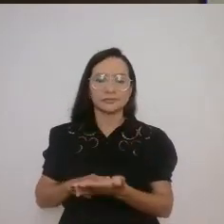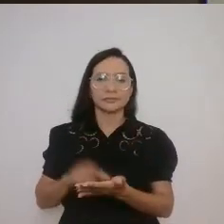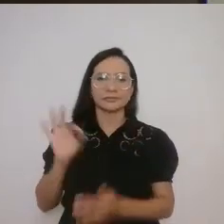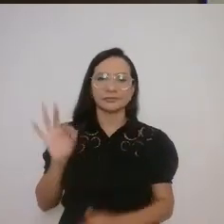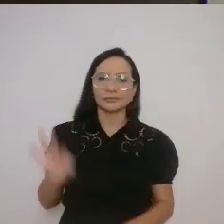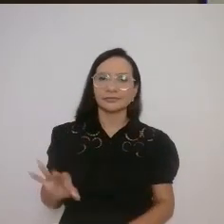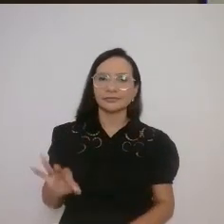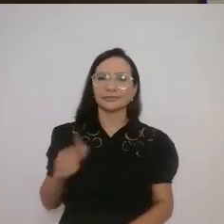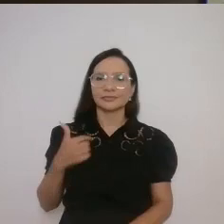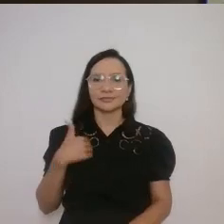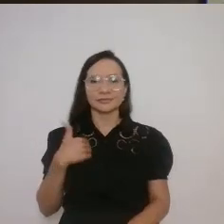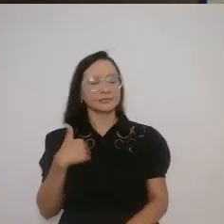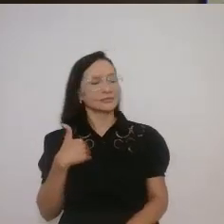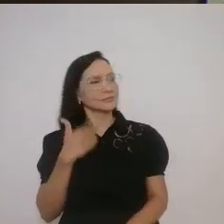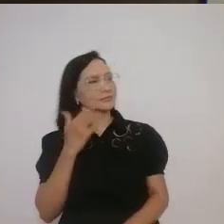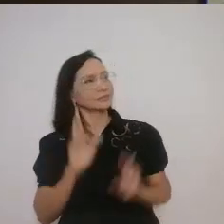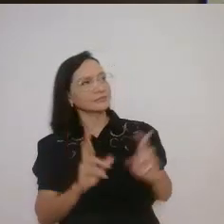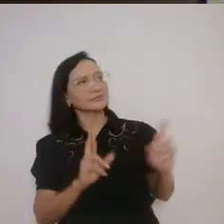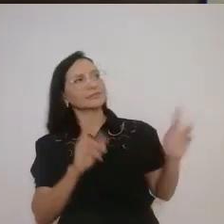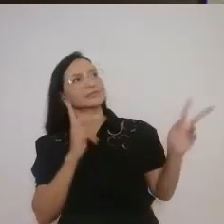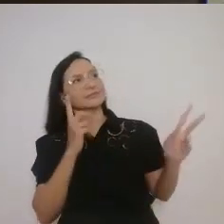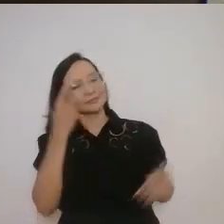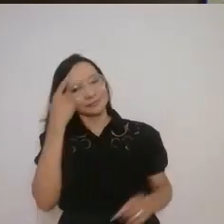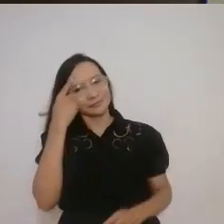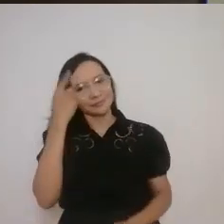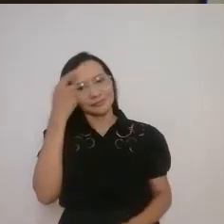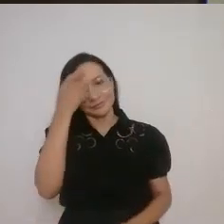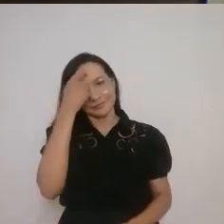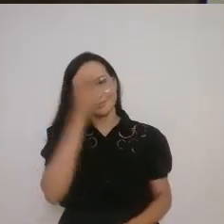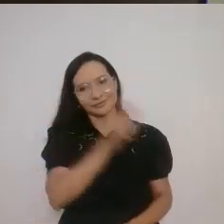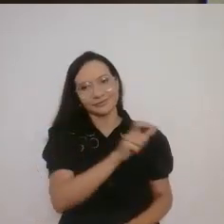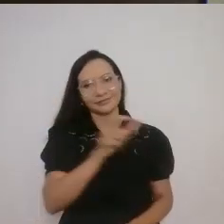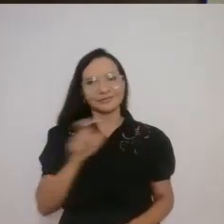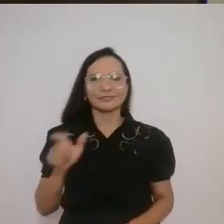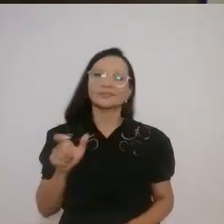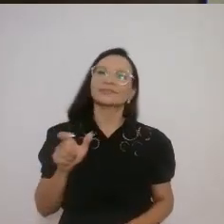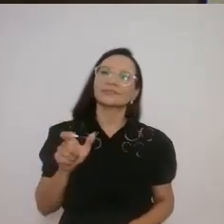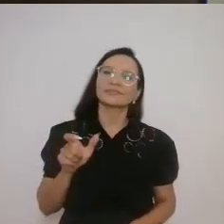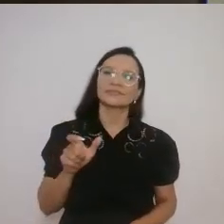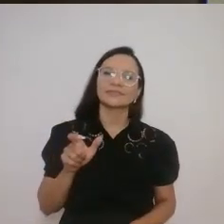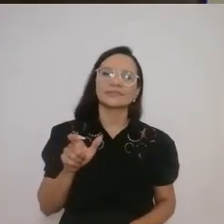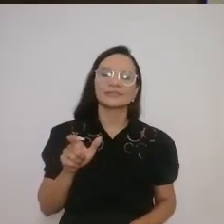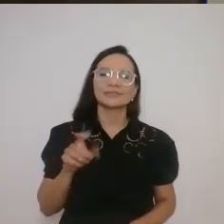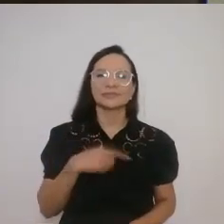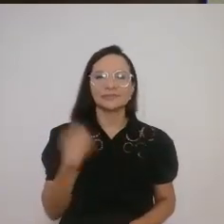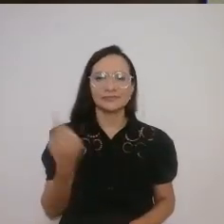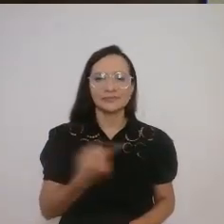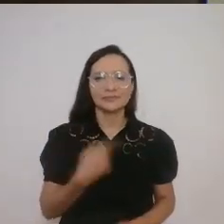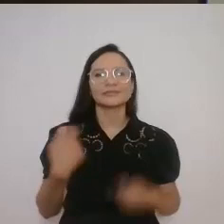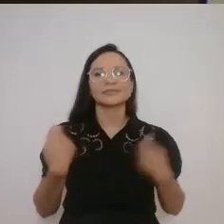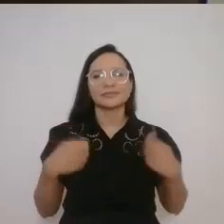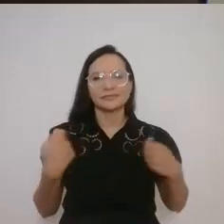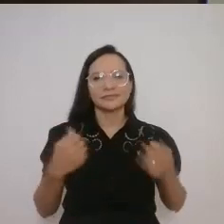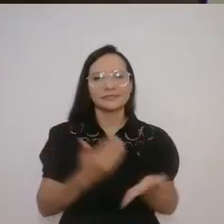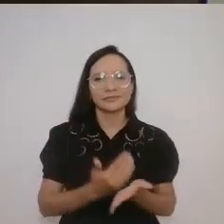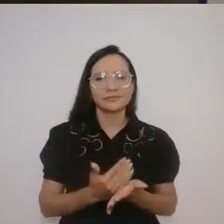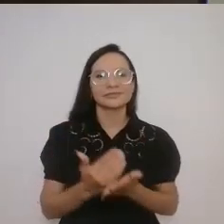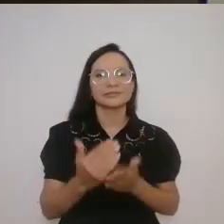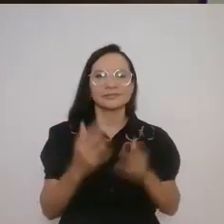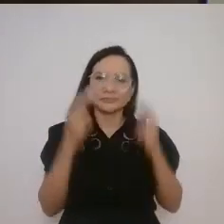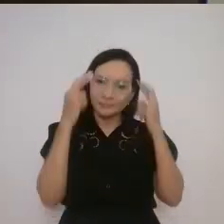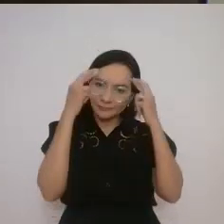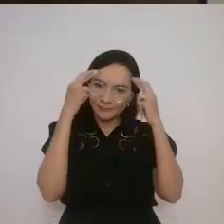eu posso entender que a resposta que ele deu é errada. Enfim, é uma maneira da gente conversar a respeito. É isso que eu estou